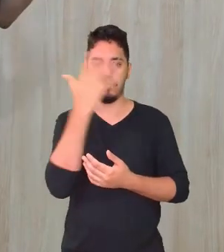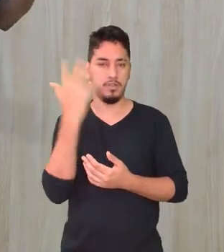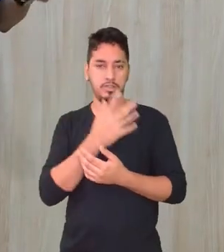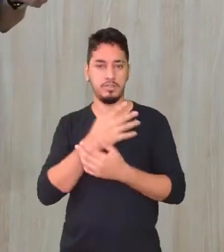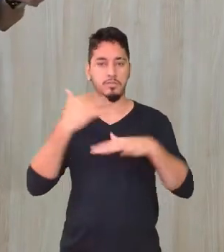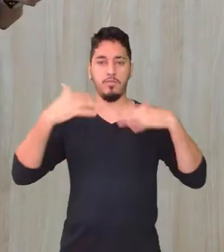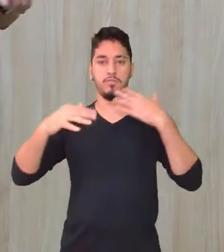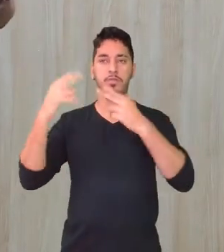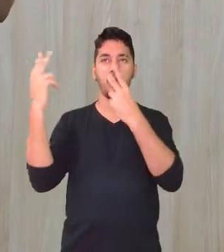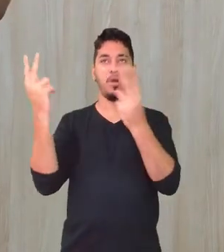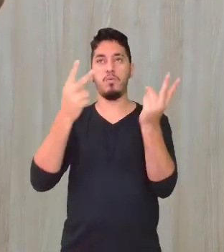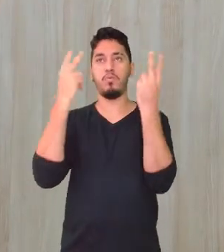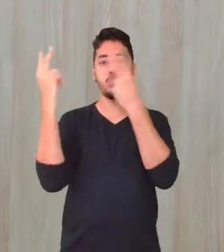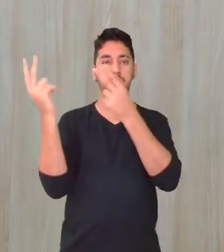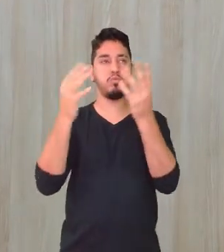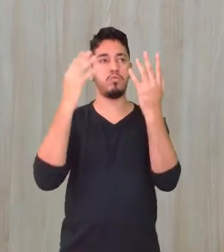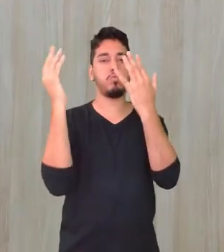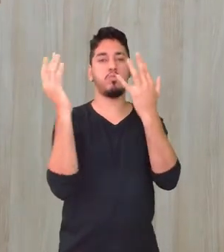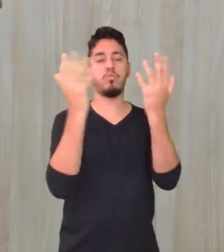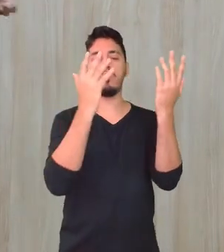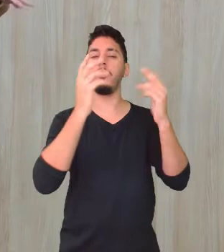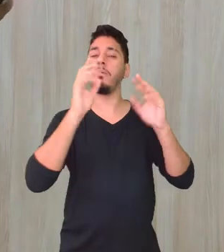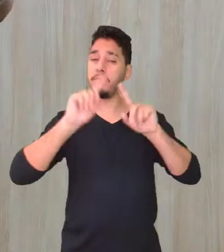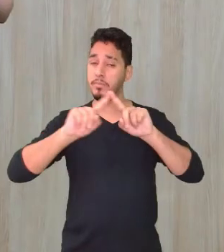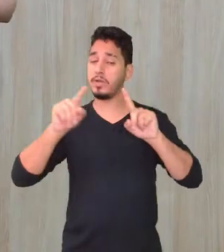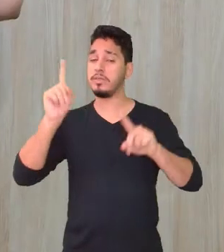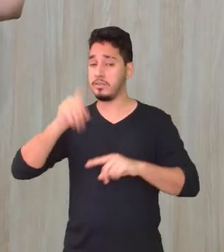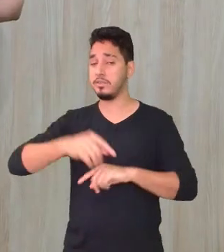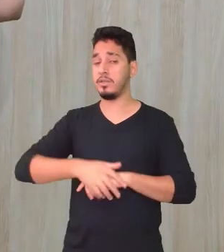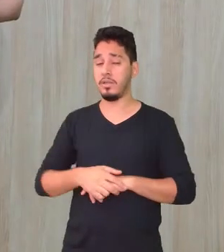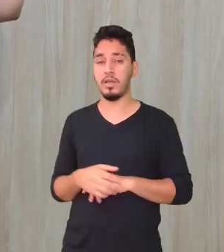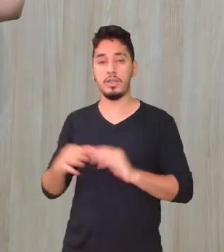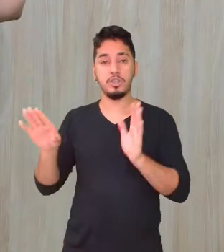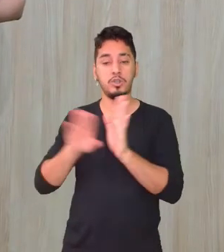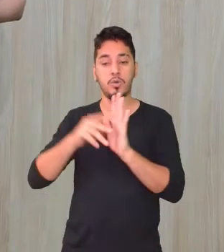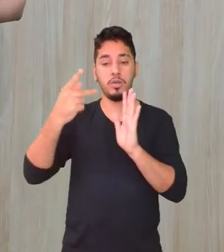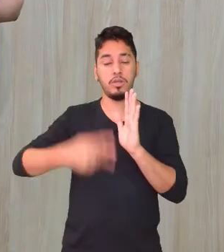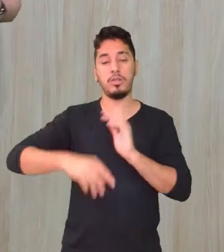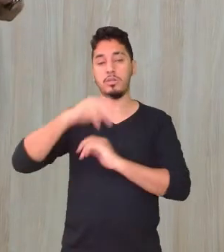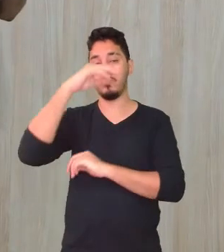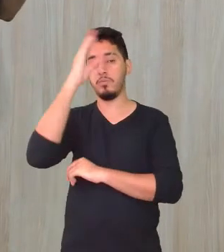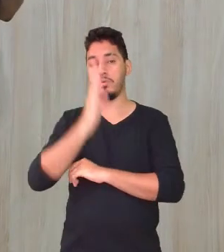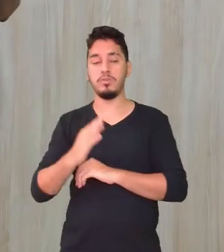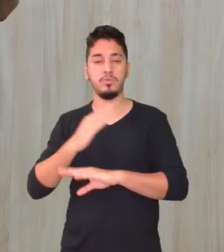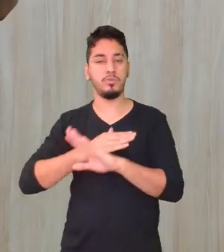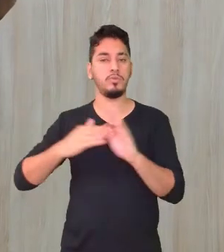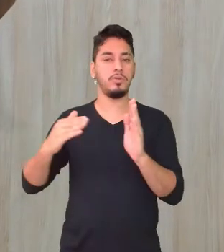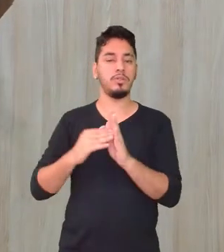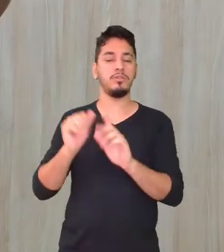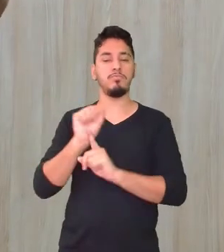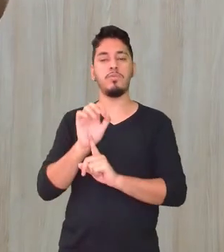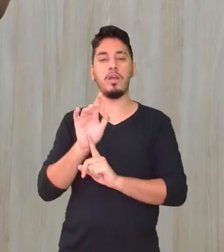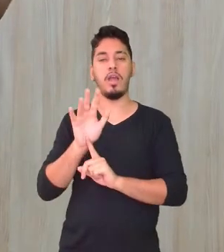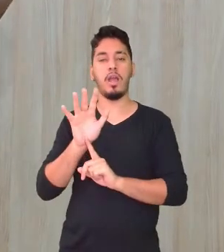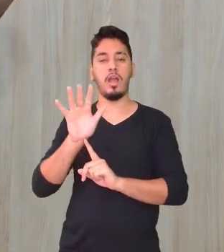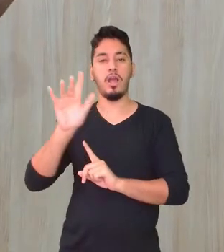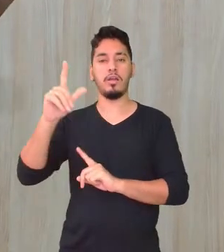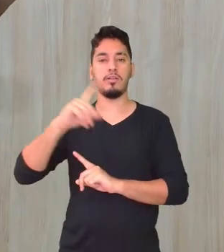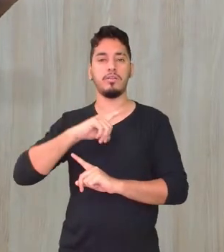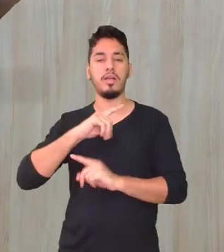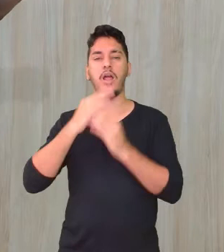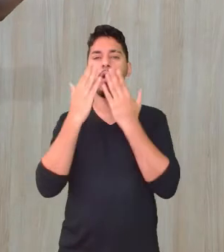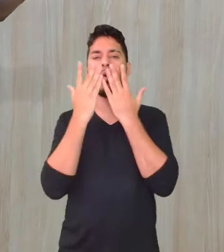se movimentando, mas ele tá se movimentando. E chegou aqui no Brasil também todos esses gases trazendo